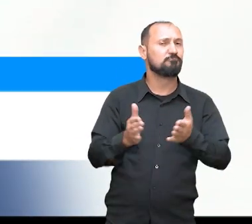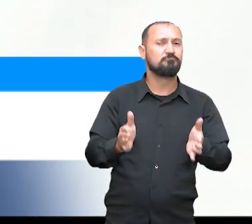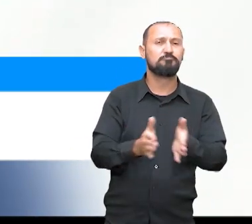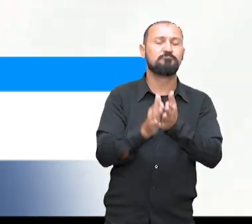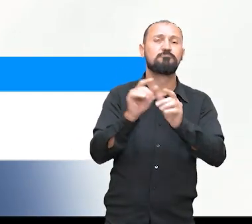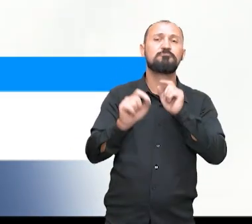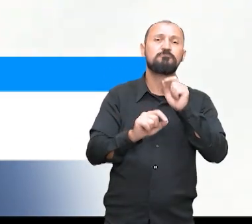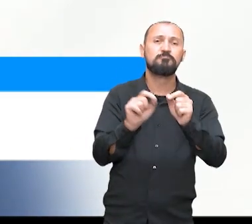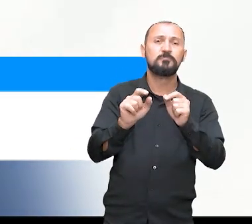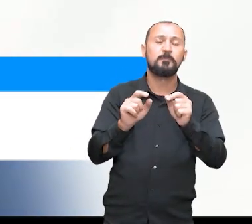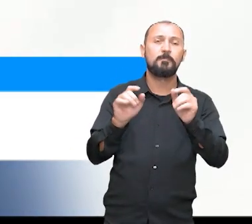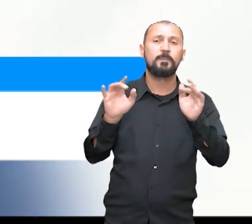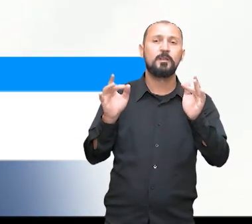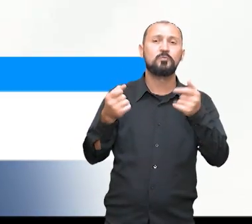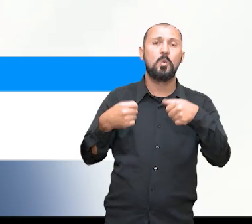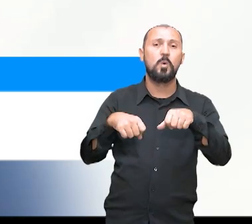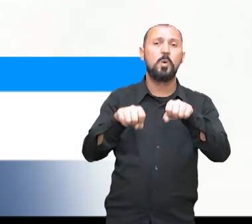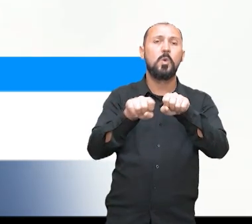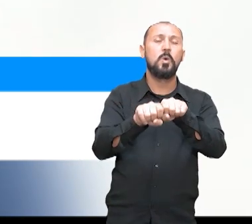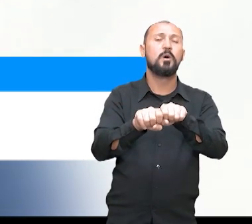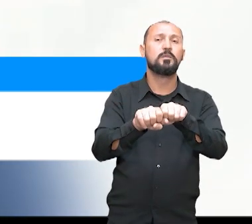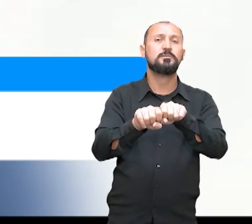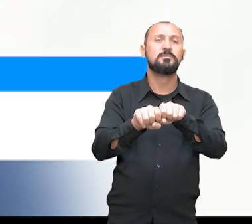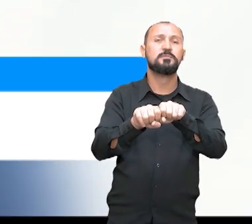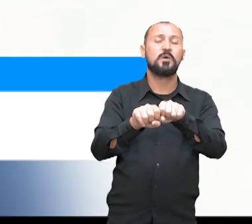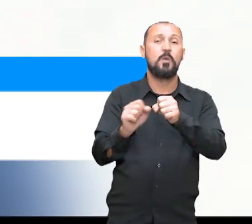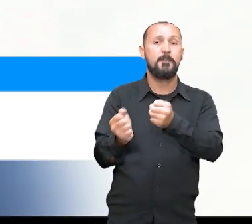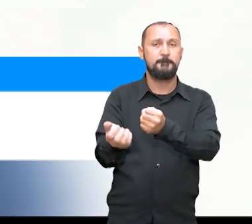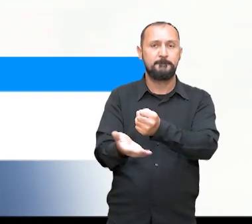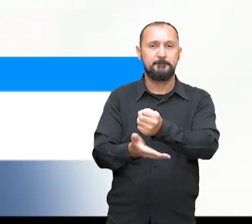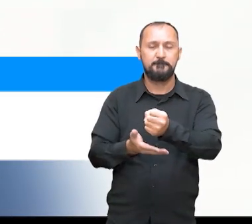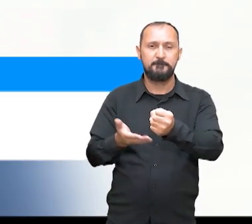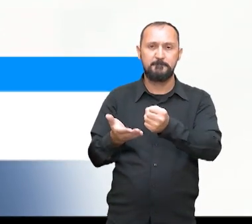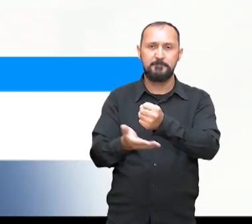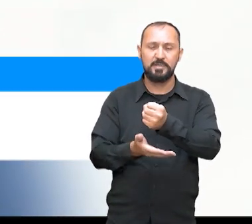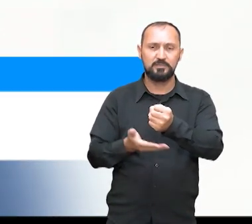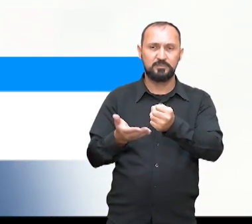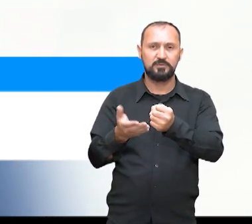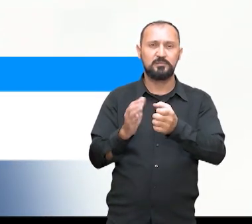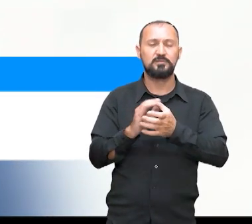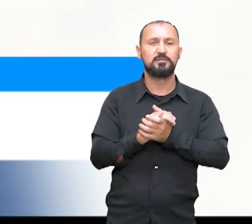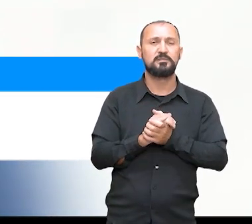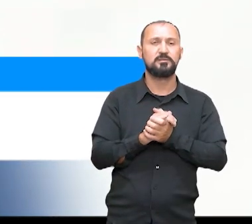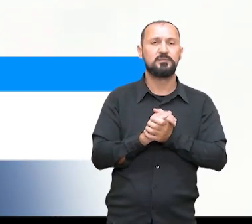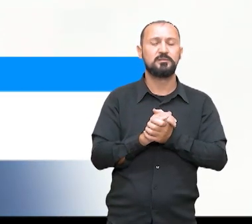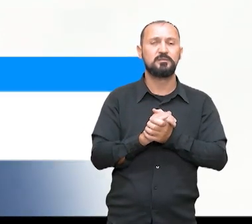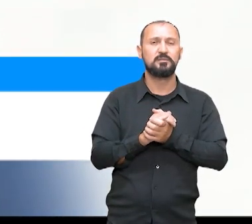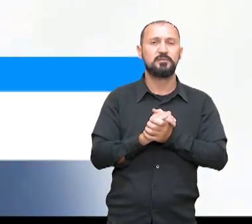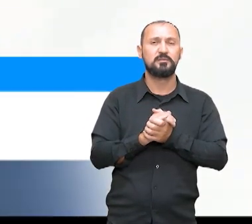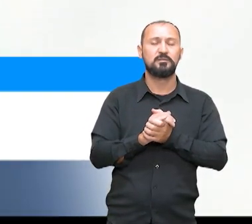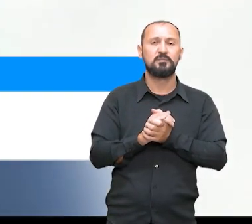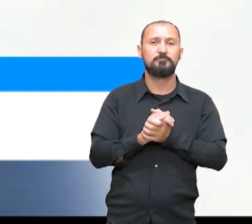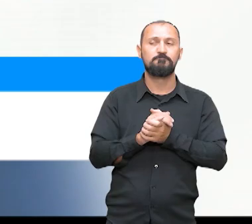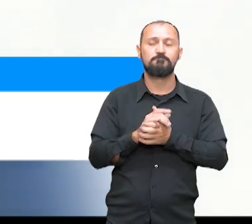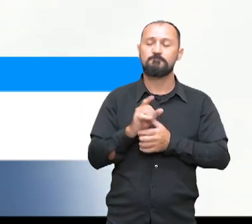Almir, é a sua conexão com as suas bases, né? Ele que